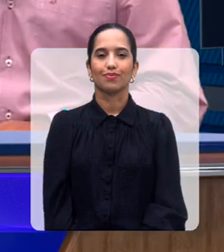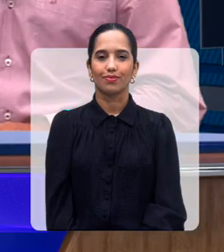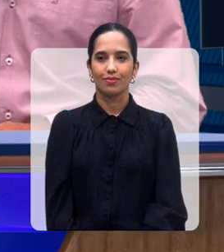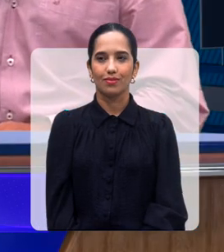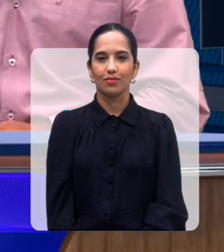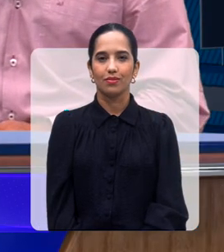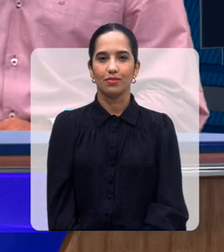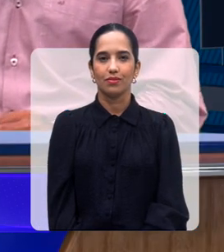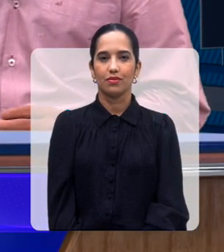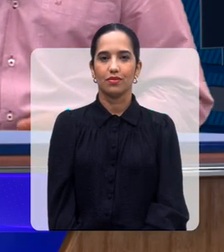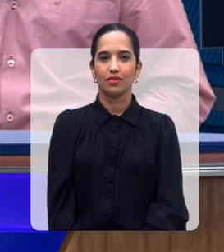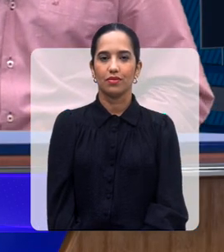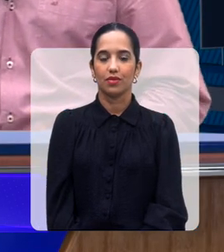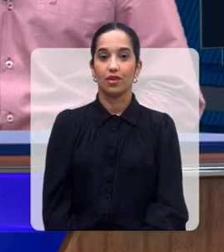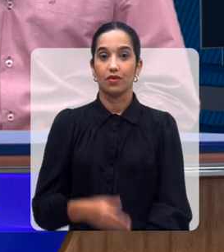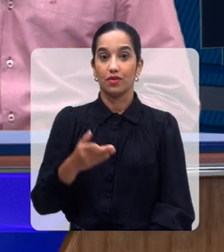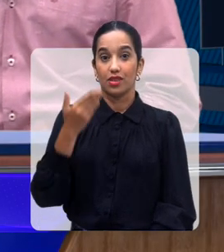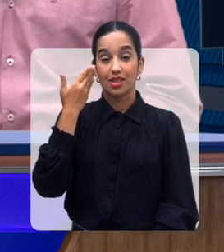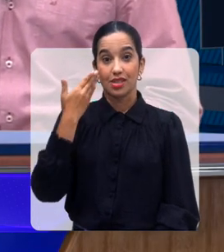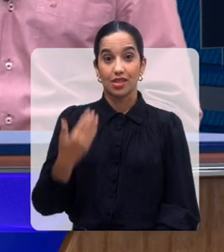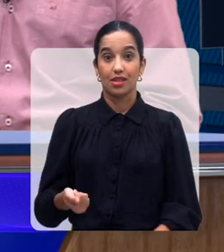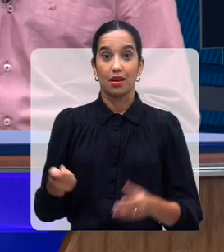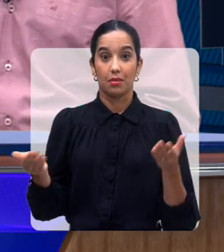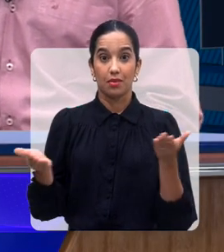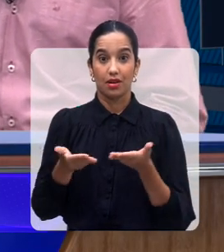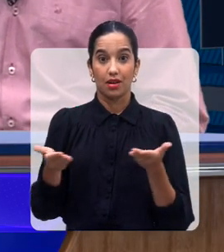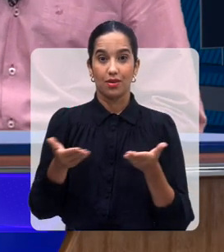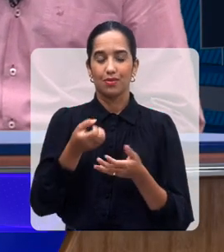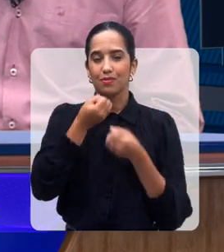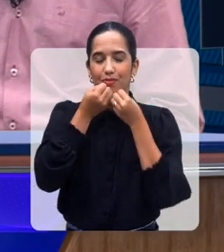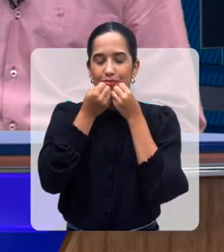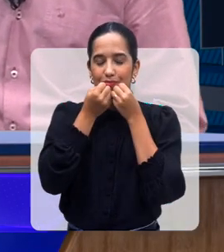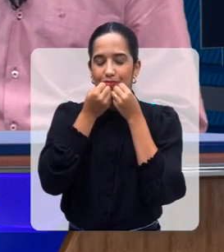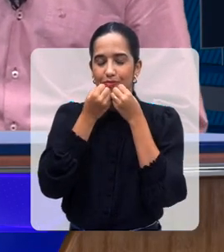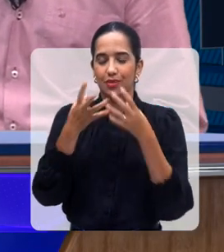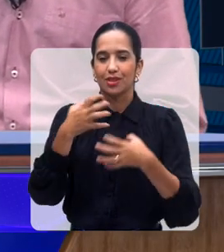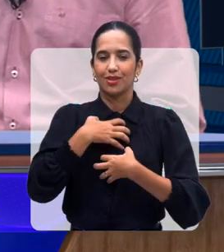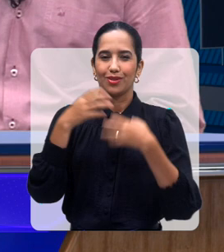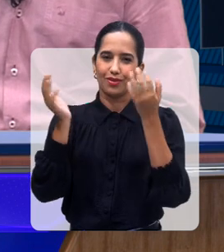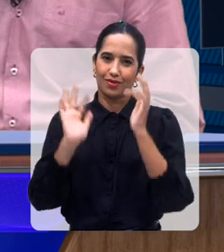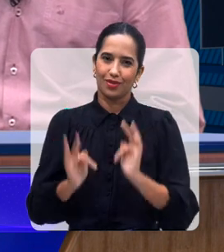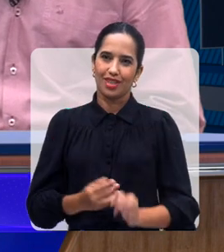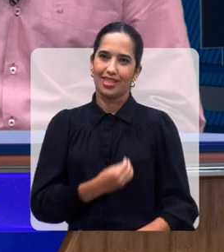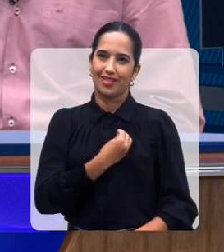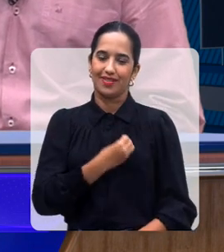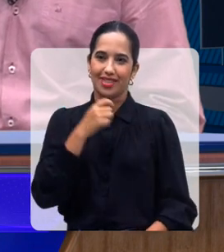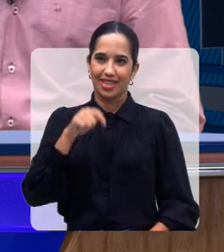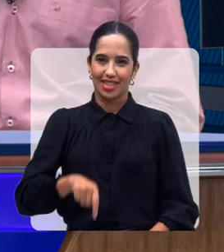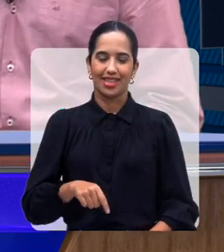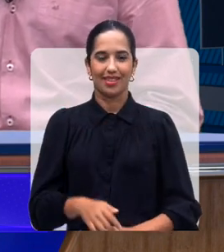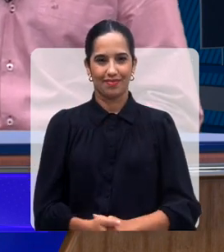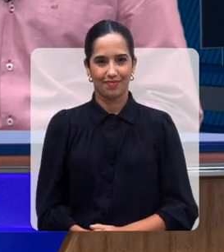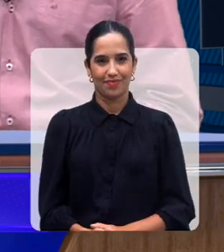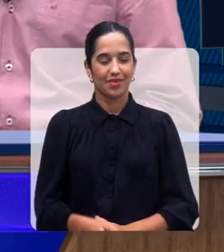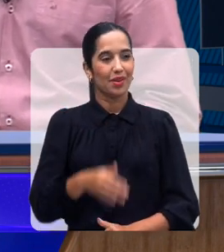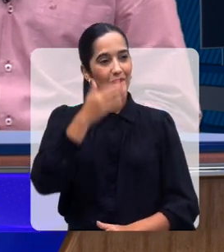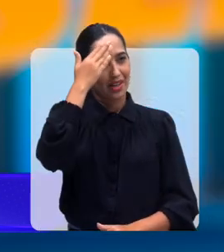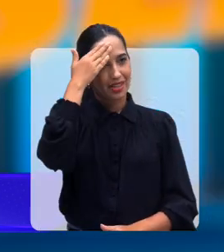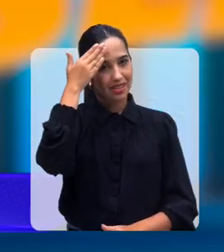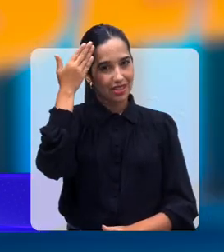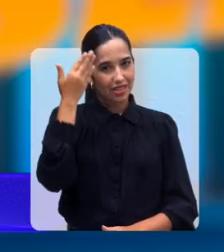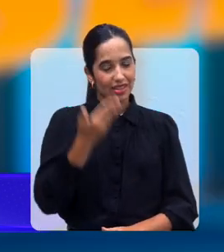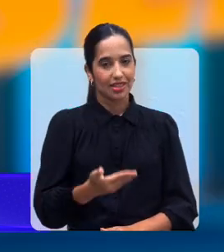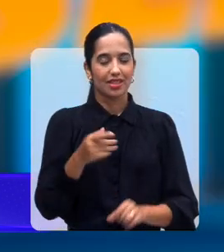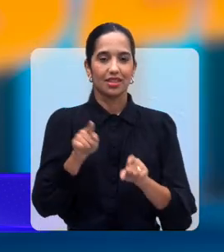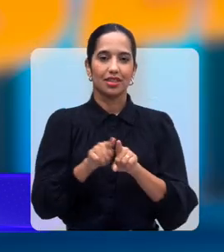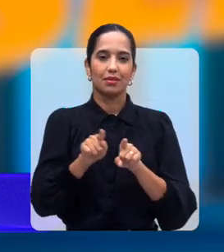dar um ganho muito grande, você não sabe o ganho que nós tivemos aqui com a sua presença, tá bom? Muito obrigado. Eu que